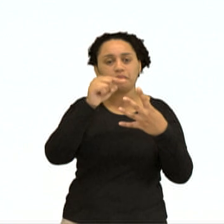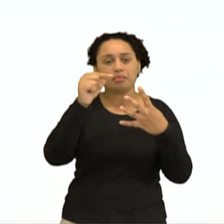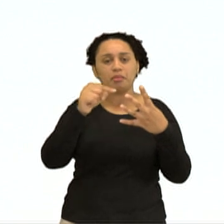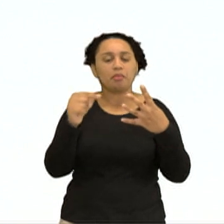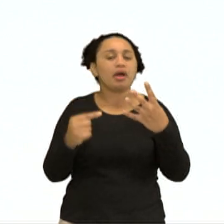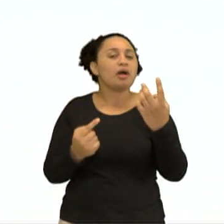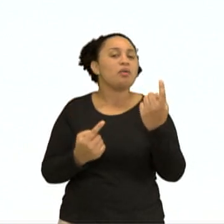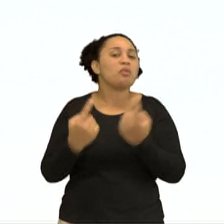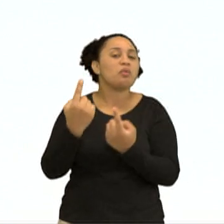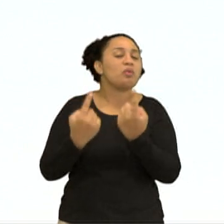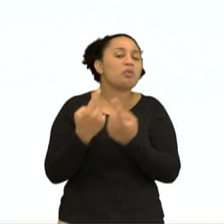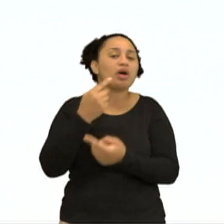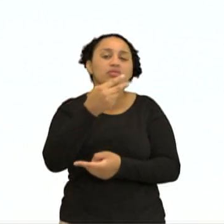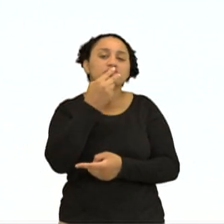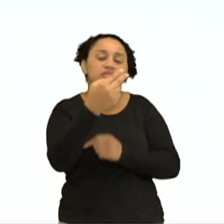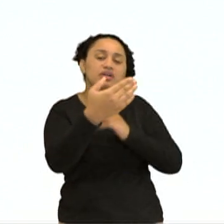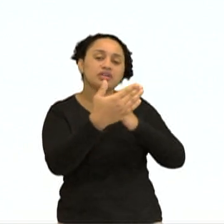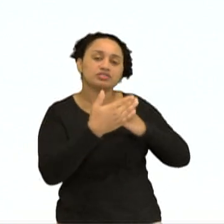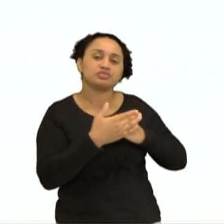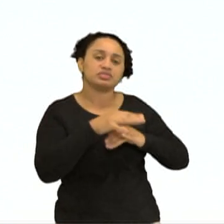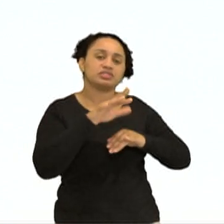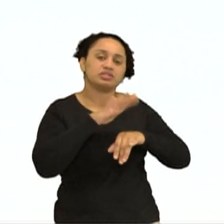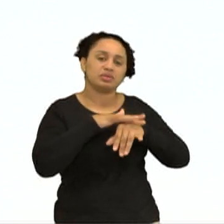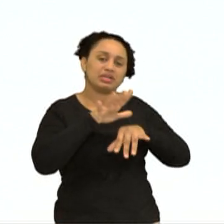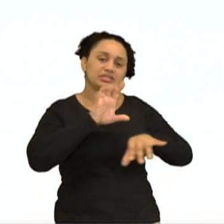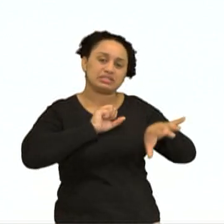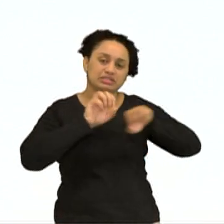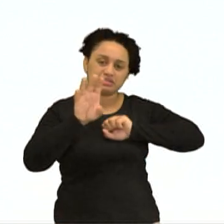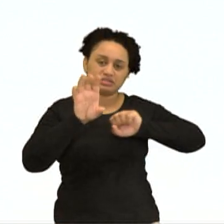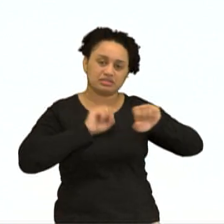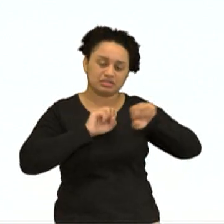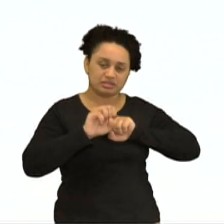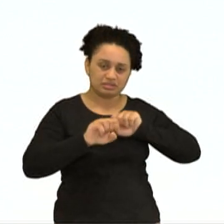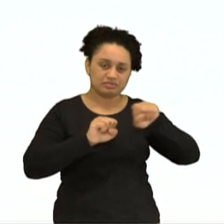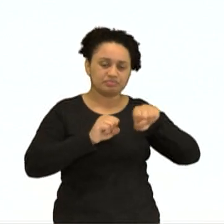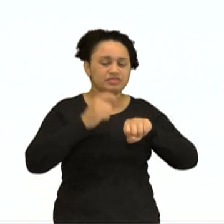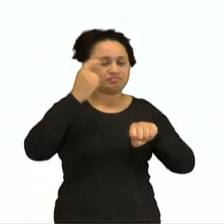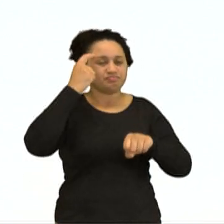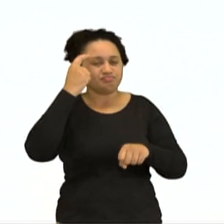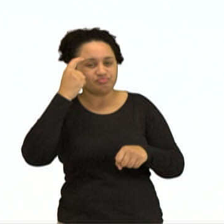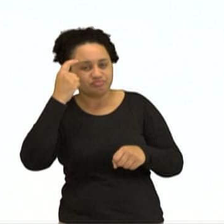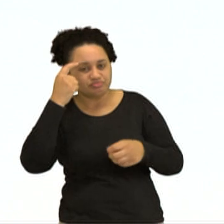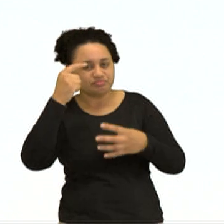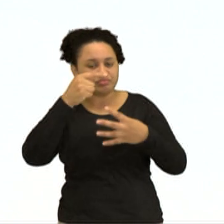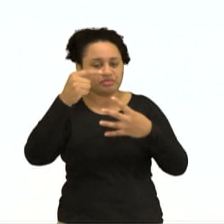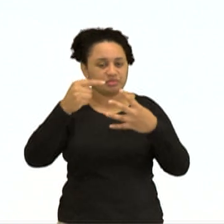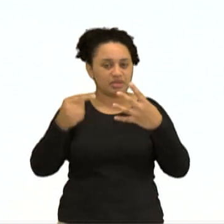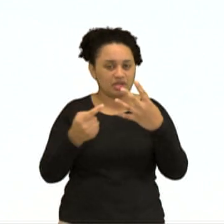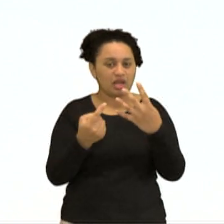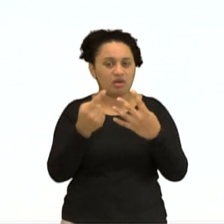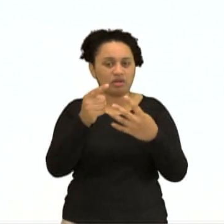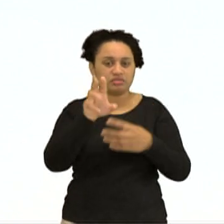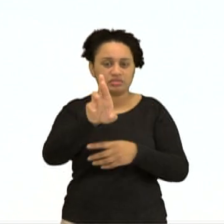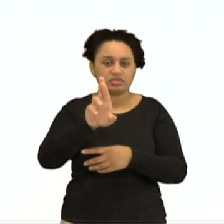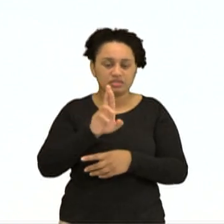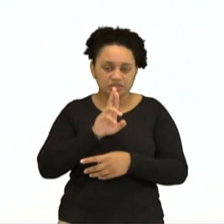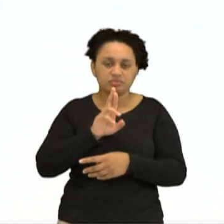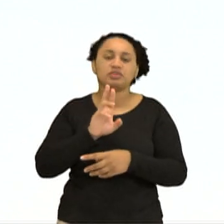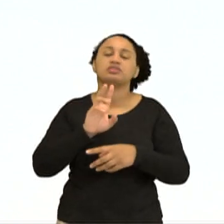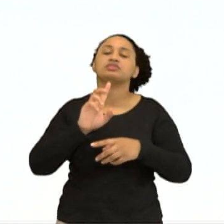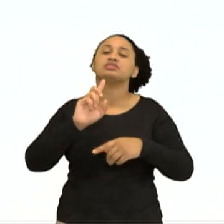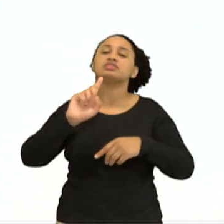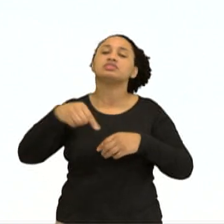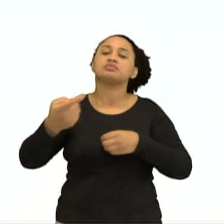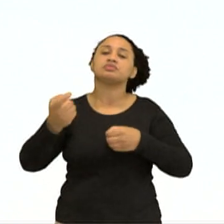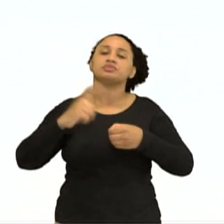C, o enfisema pulmonar. Ou D, a nasofaringite. Vamos lá, pessoal. Vocês vão responder